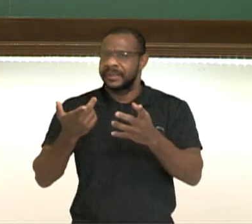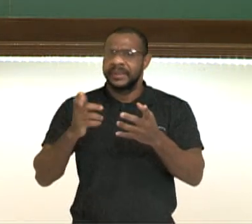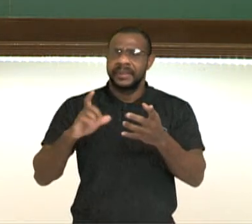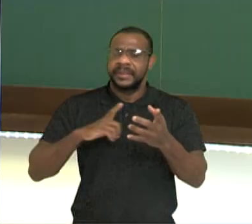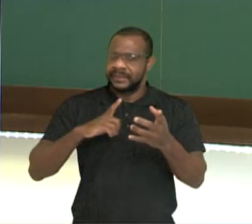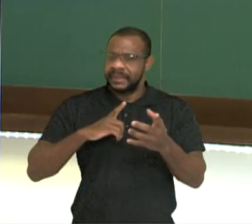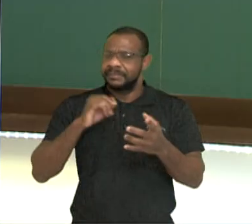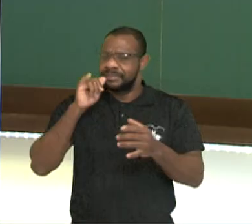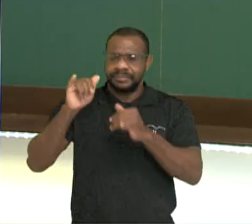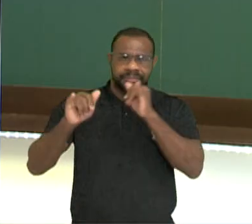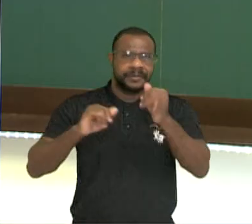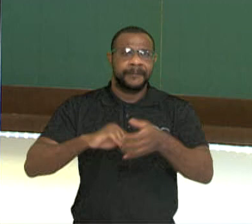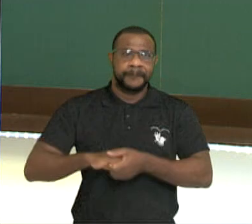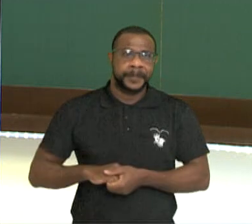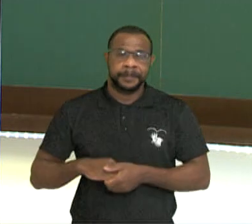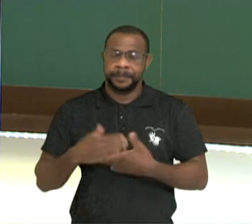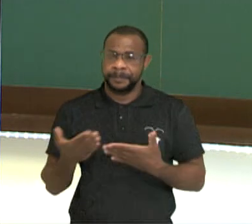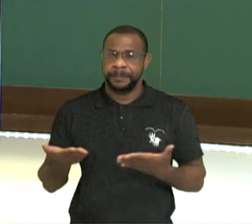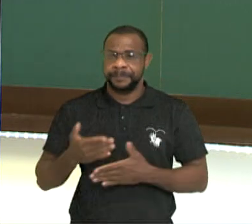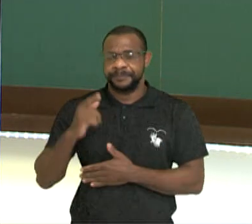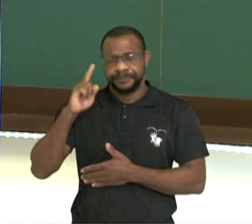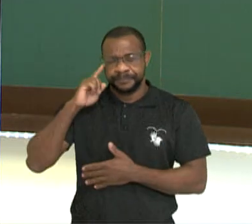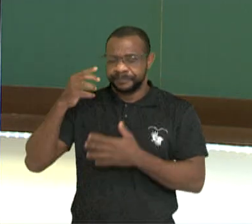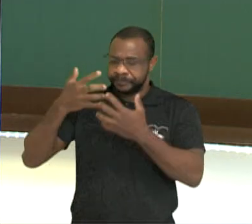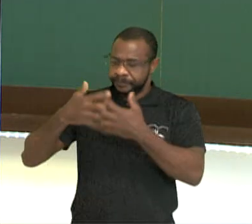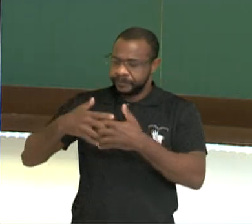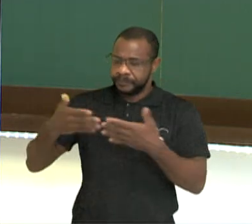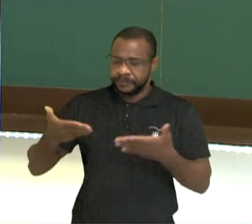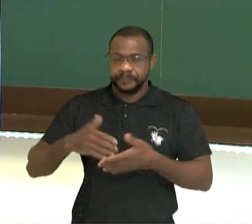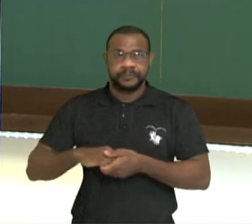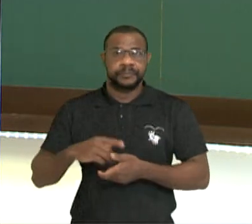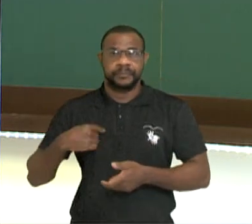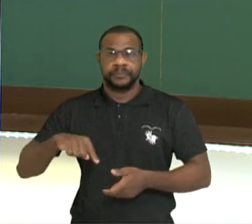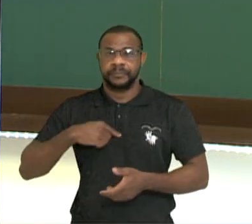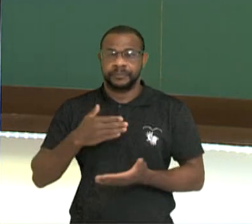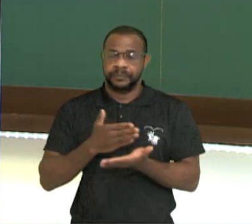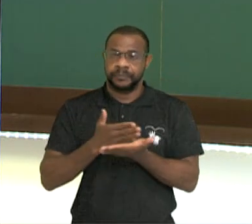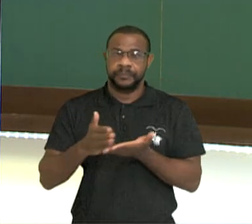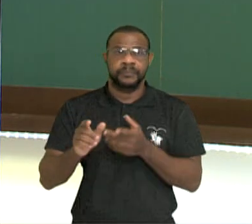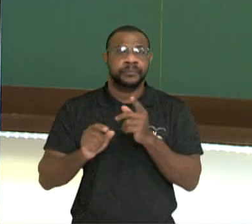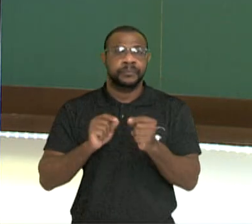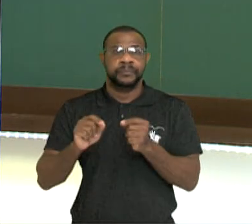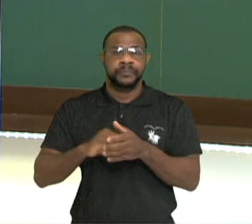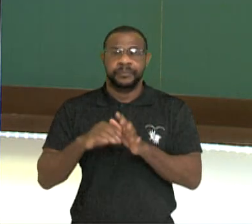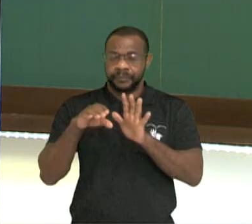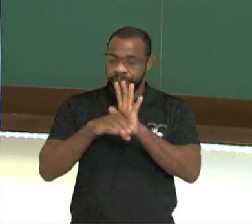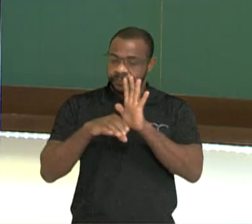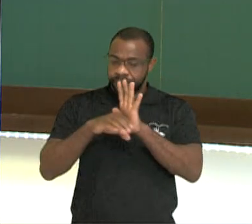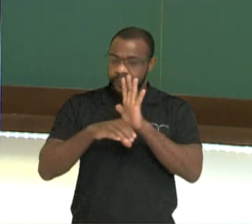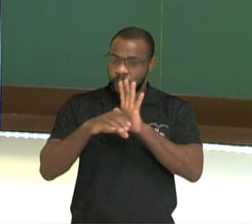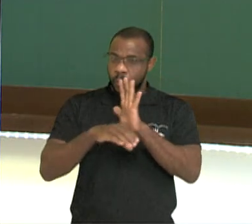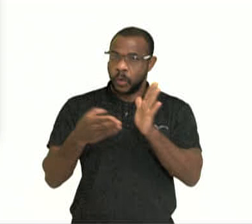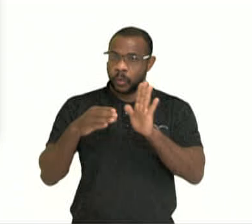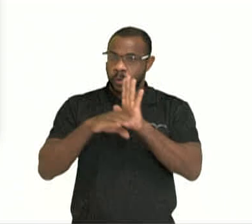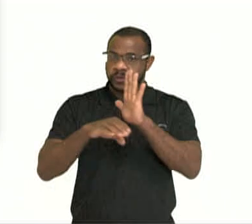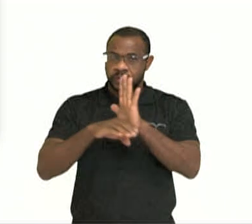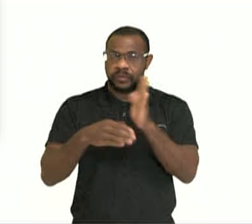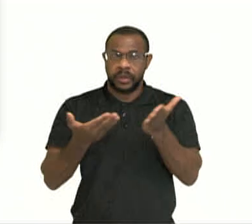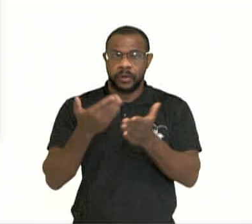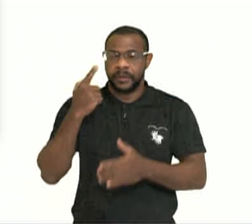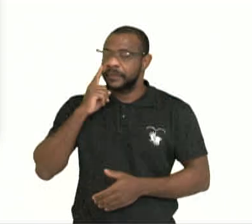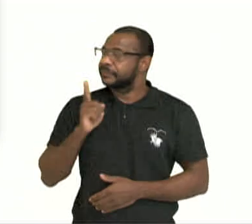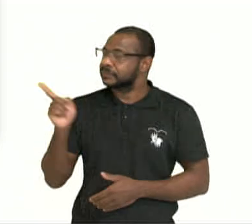aí, a partir dessa reflexão que você faz, a gente já começa a trazer aqui uma definição de fontes de energia.